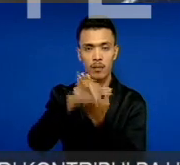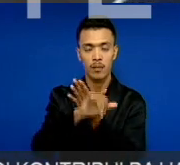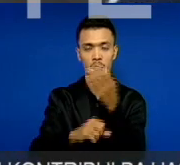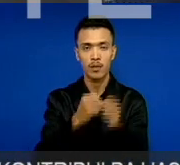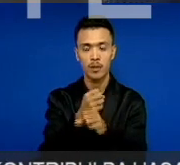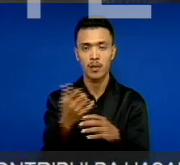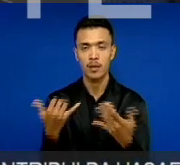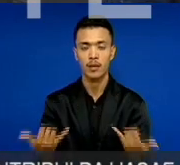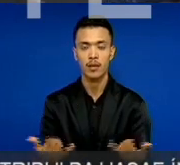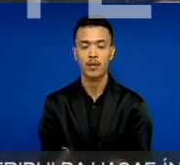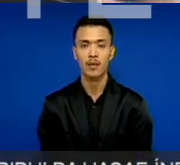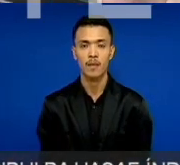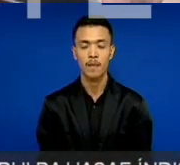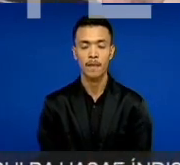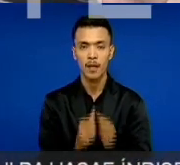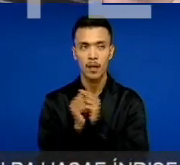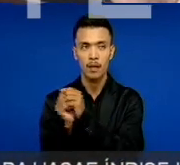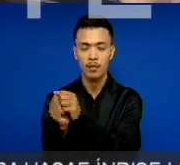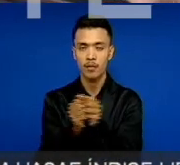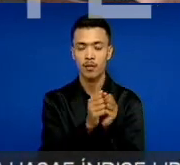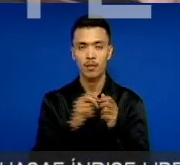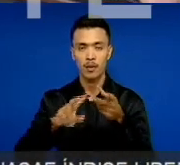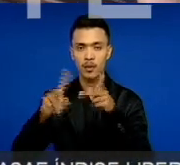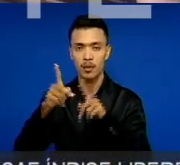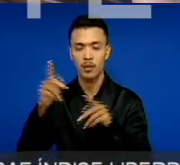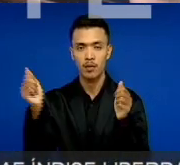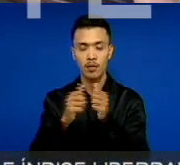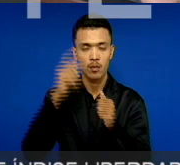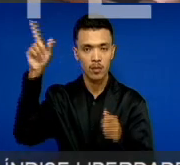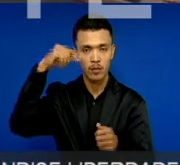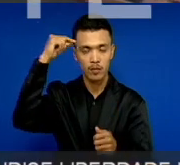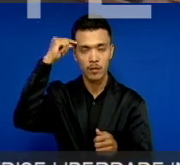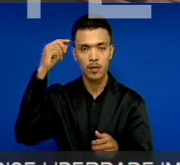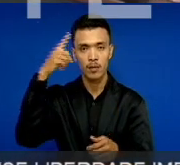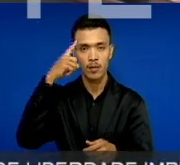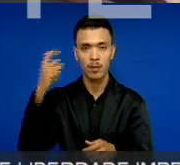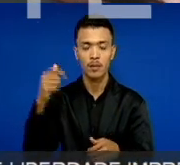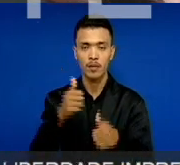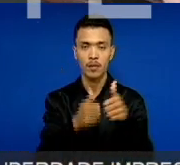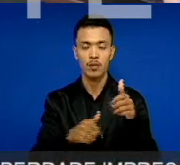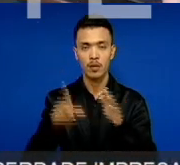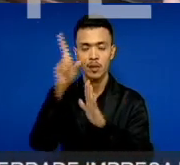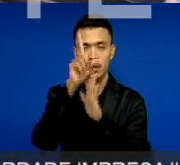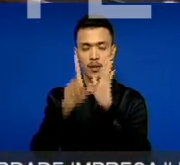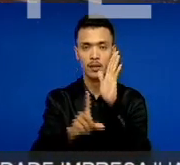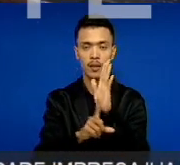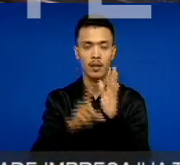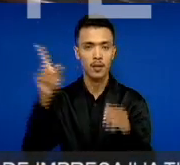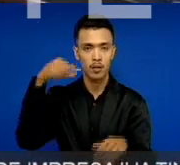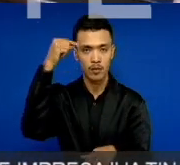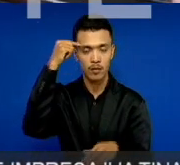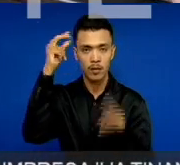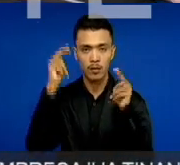Há muita parceria, a coordenação com o Ministério da Justiça, o governo, também atuir lei, o governo tem